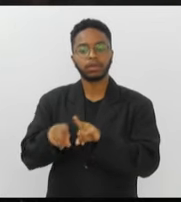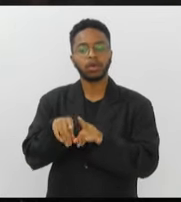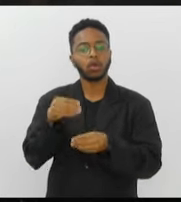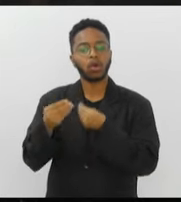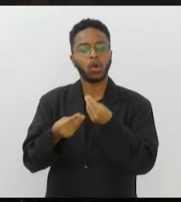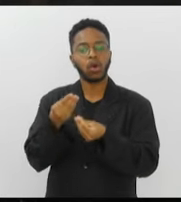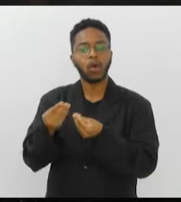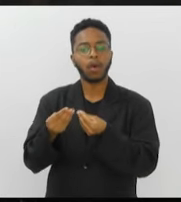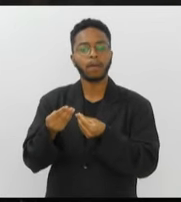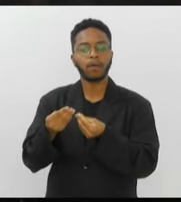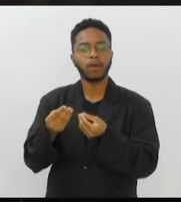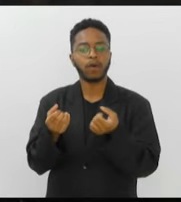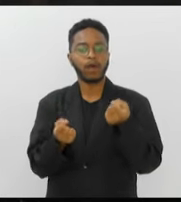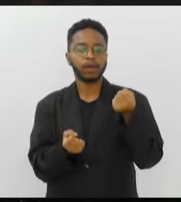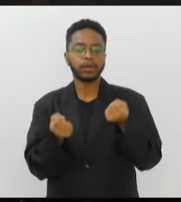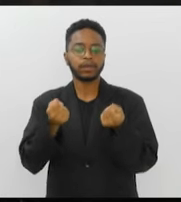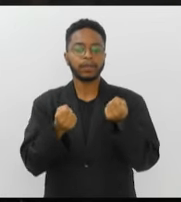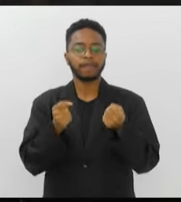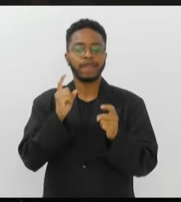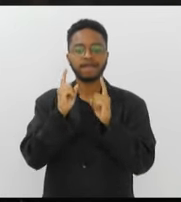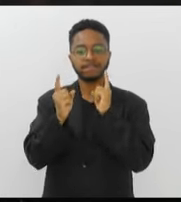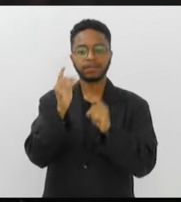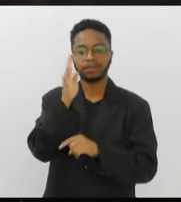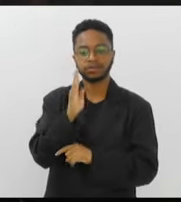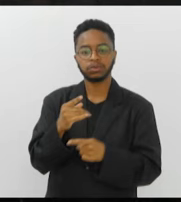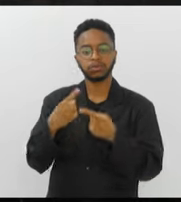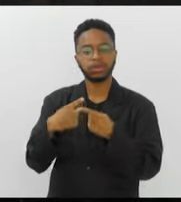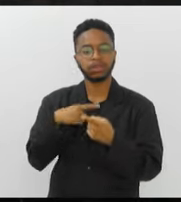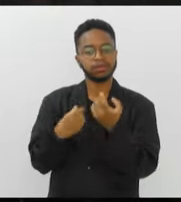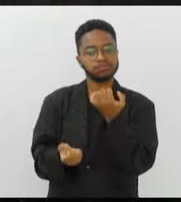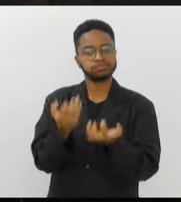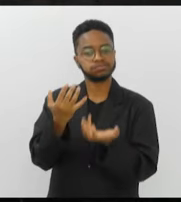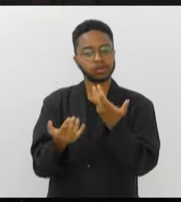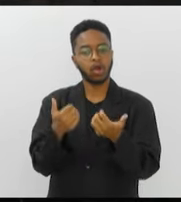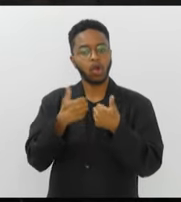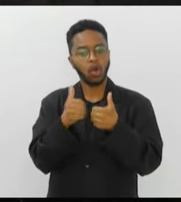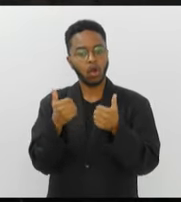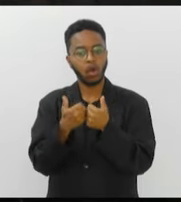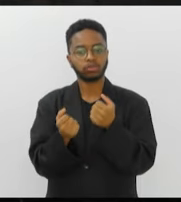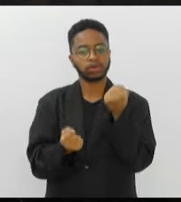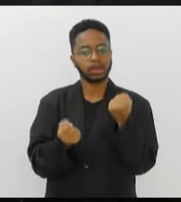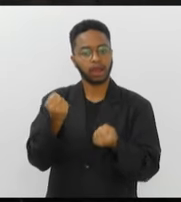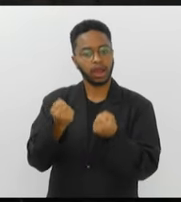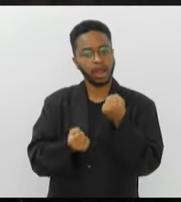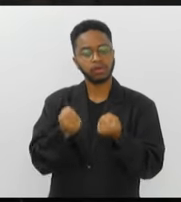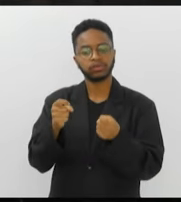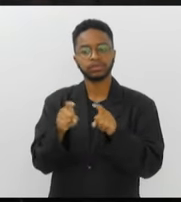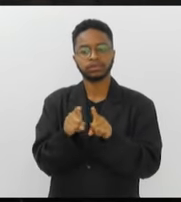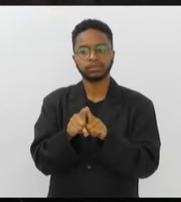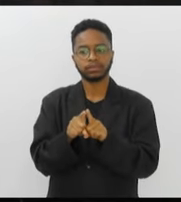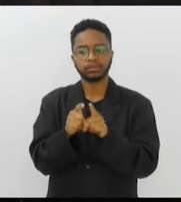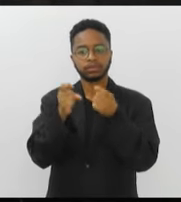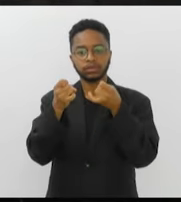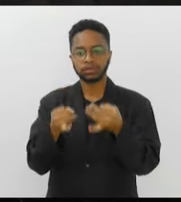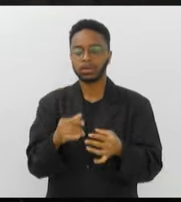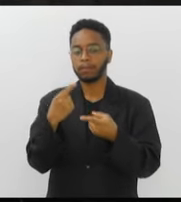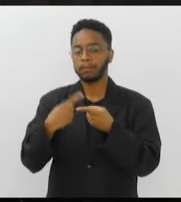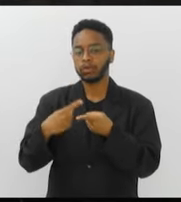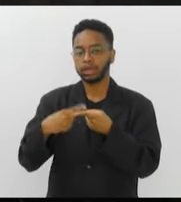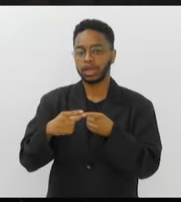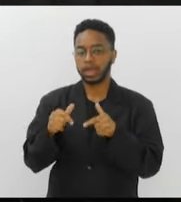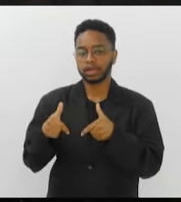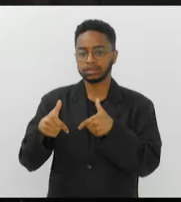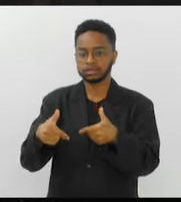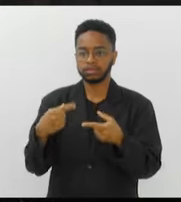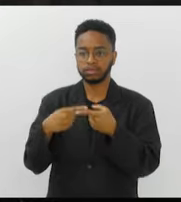de ter uma operação na Maré, que eles queimam ônibus, queimam carros, e justificar essa operação, que o